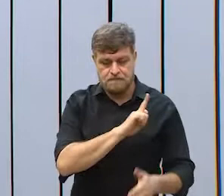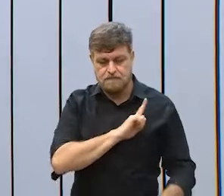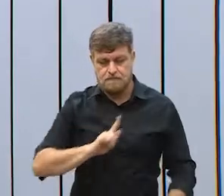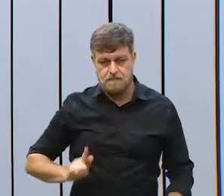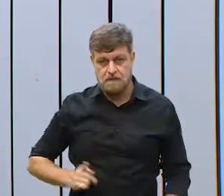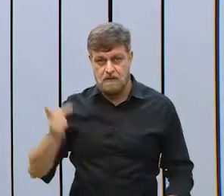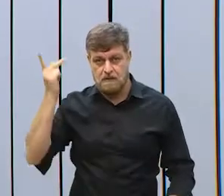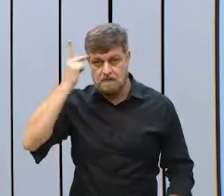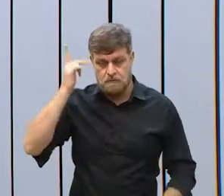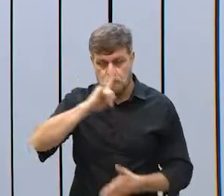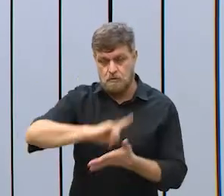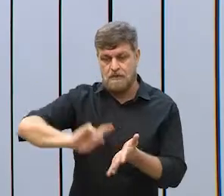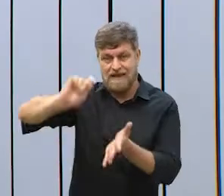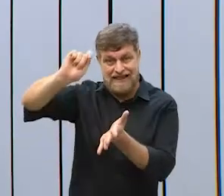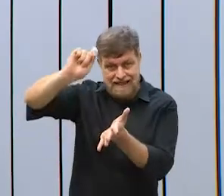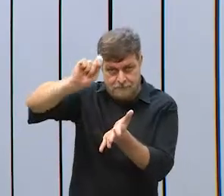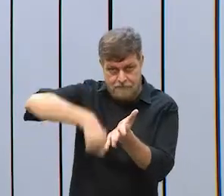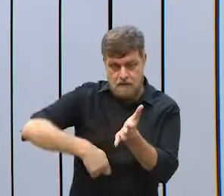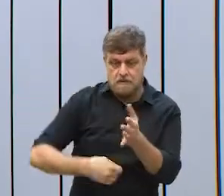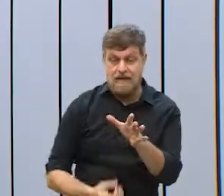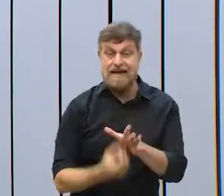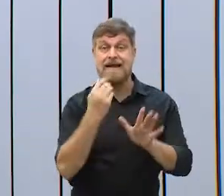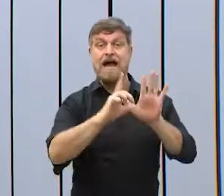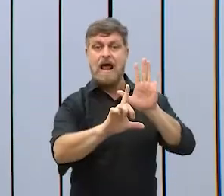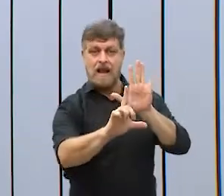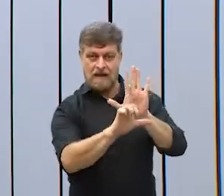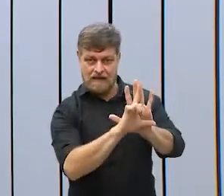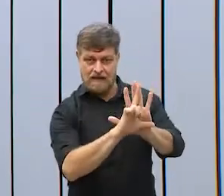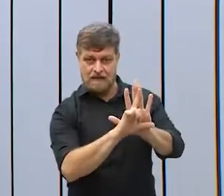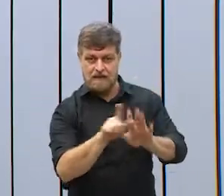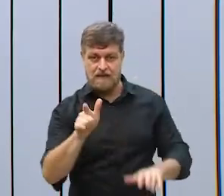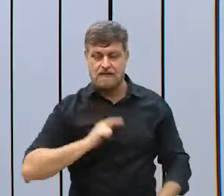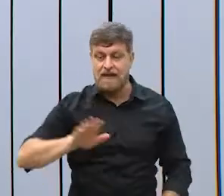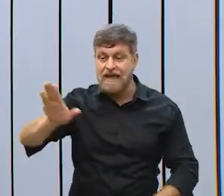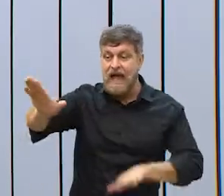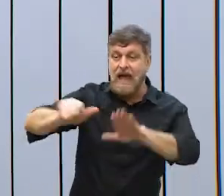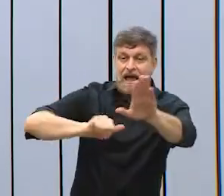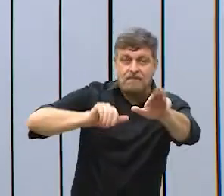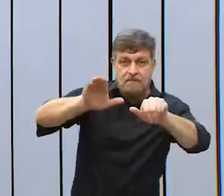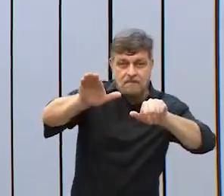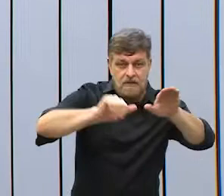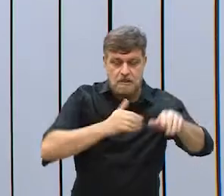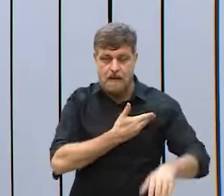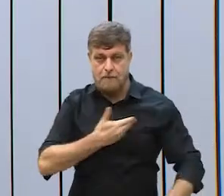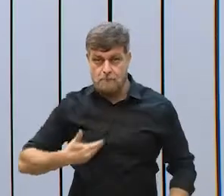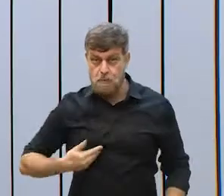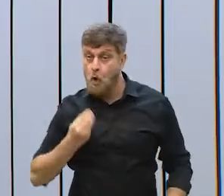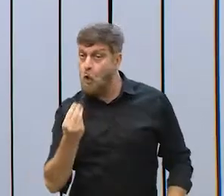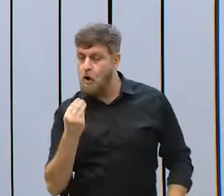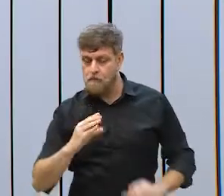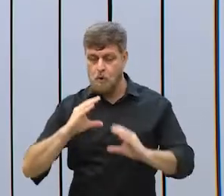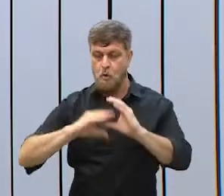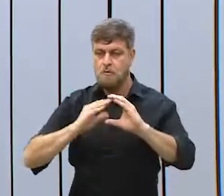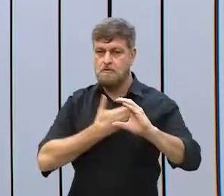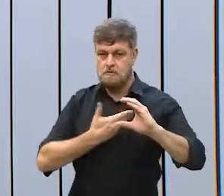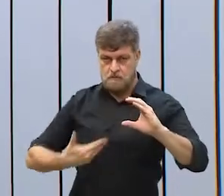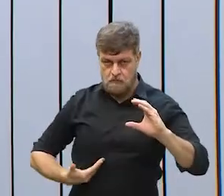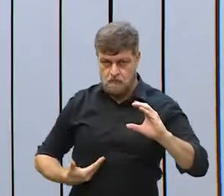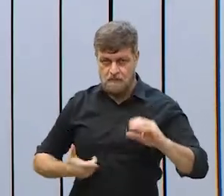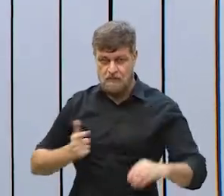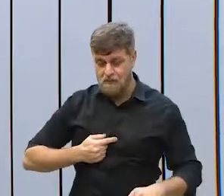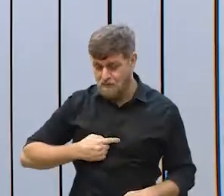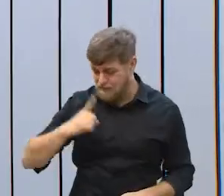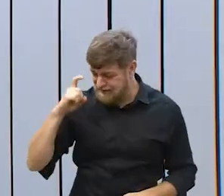governador sancionar essa lei, okay, e depois abre o chamamento público, através de concurso público. Tá. O processo